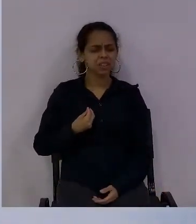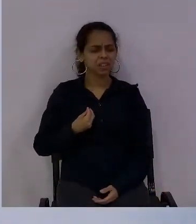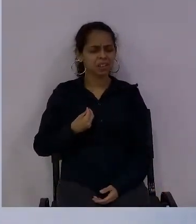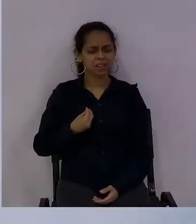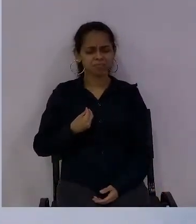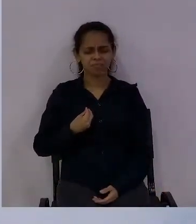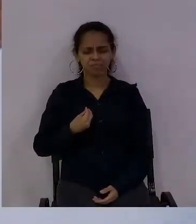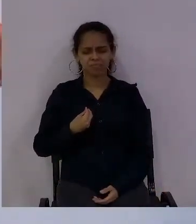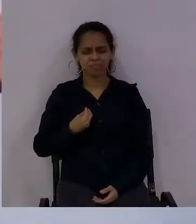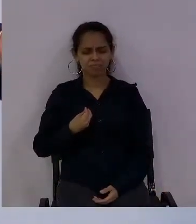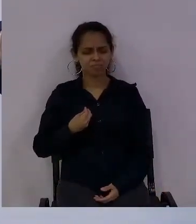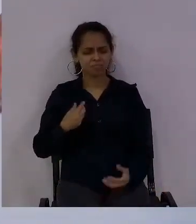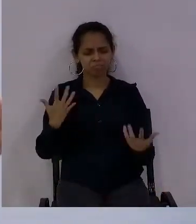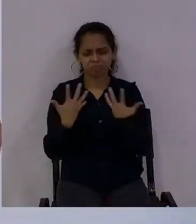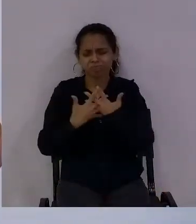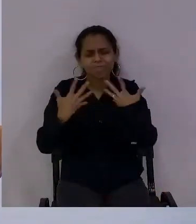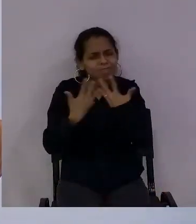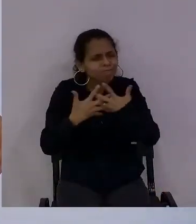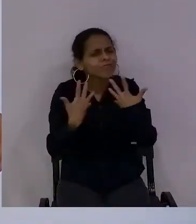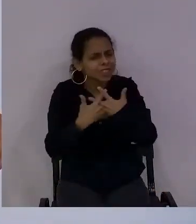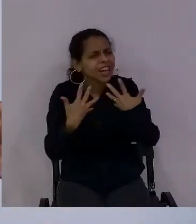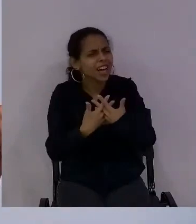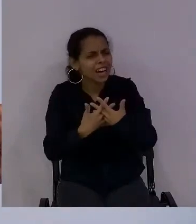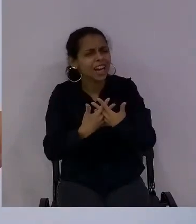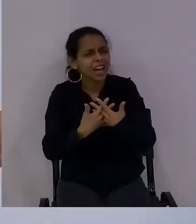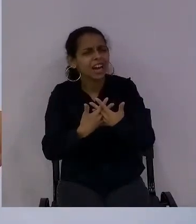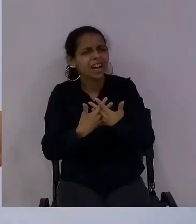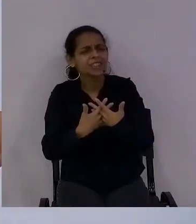meus erros, com as minhas falhas, que eu